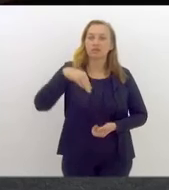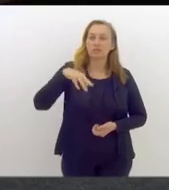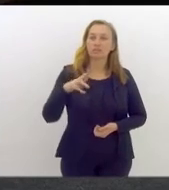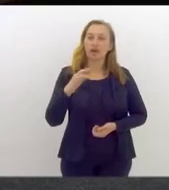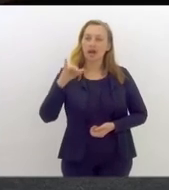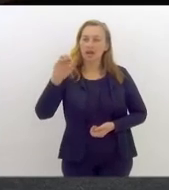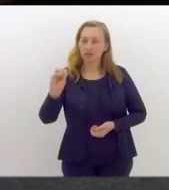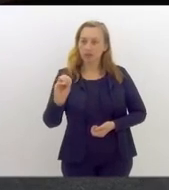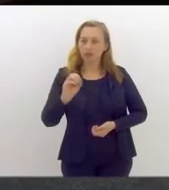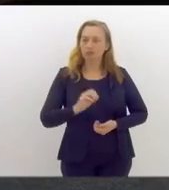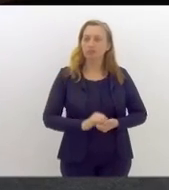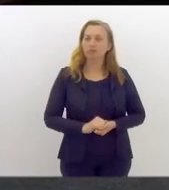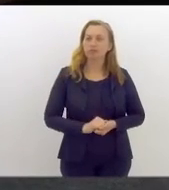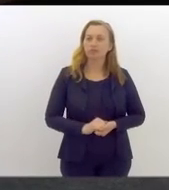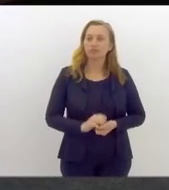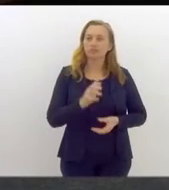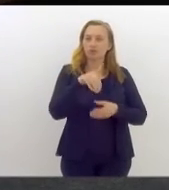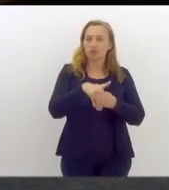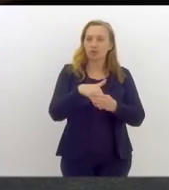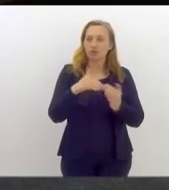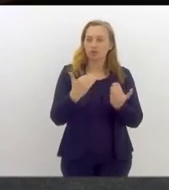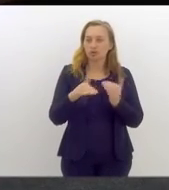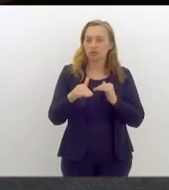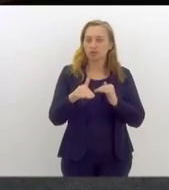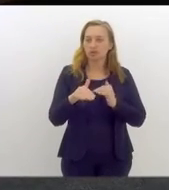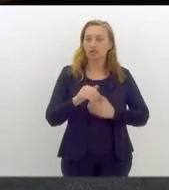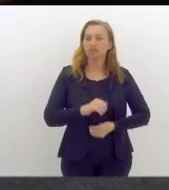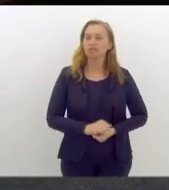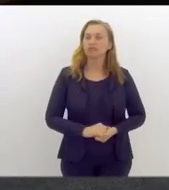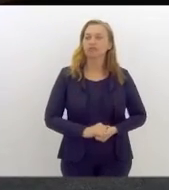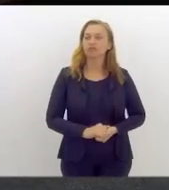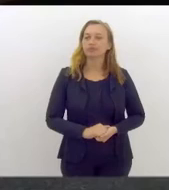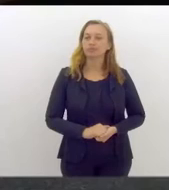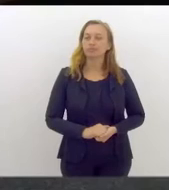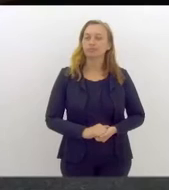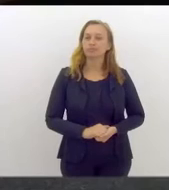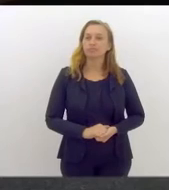Luiz Frias. Voto contrário.